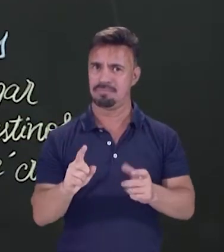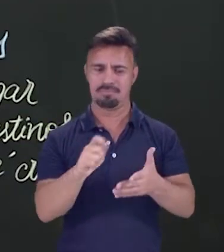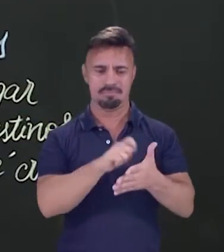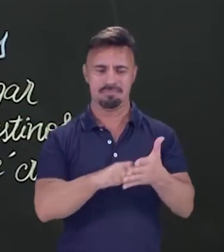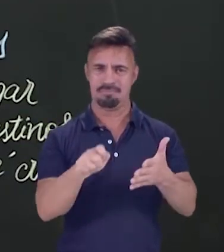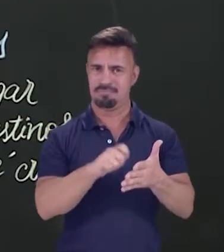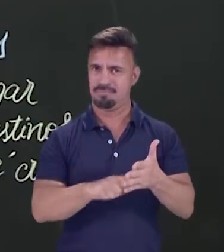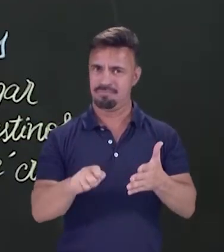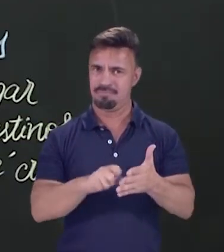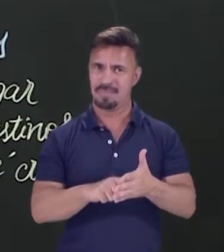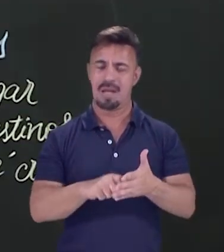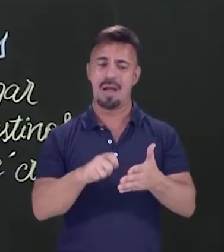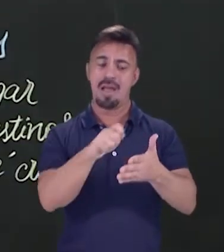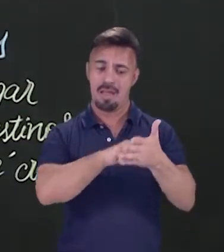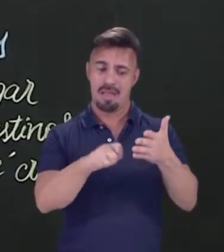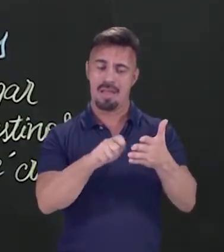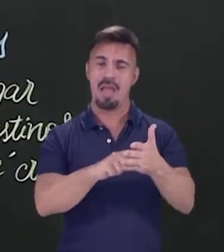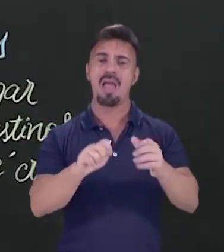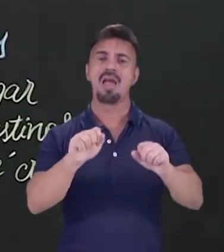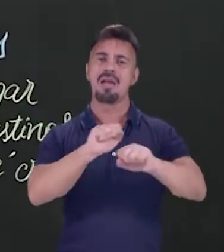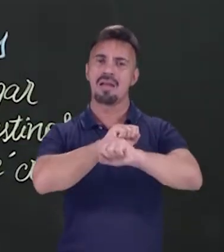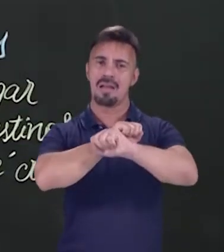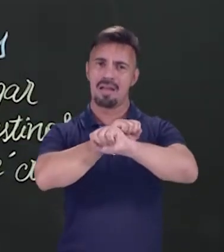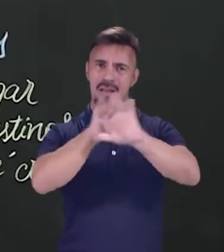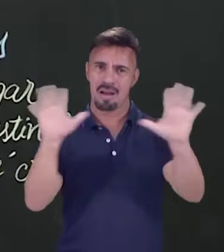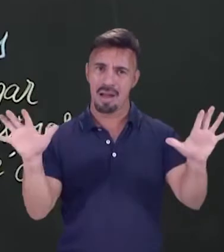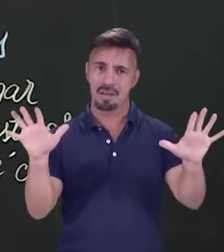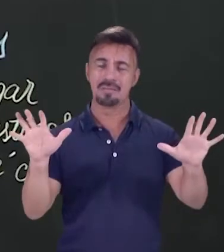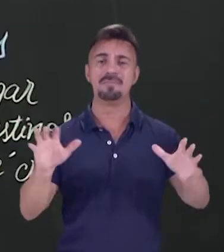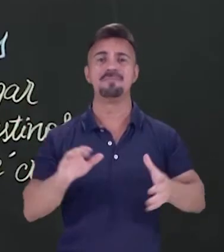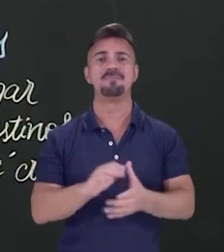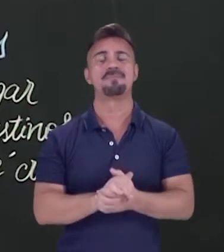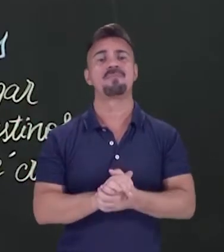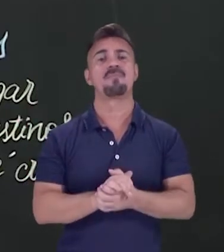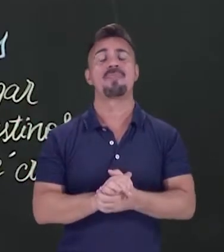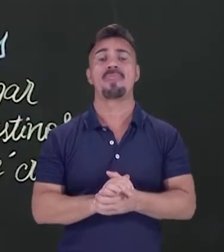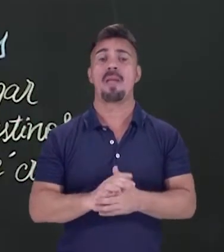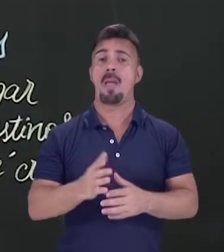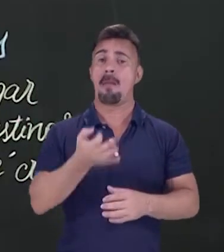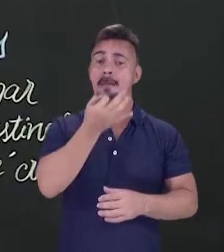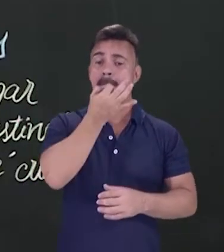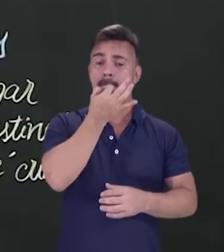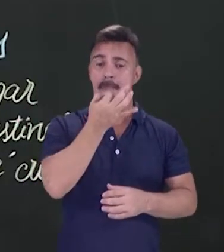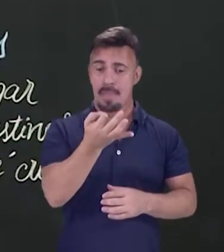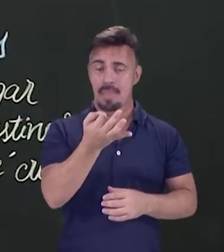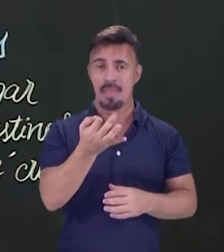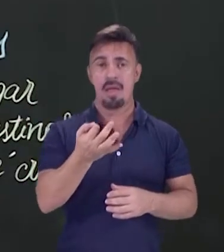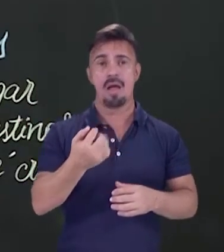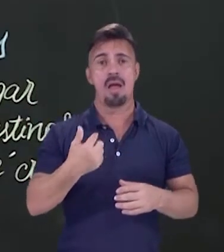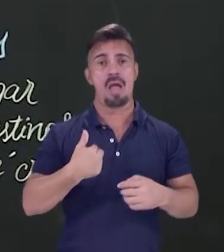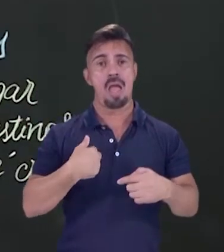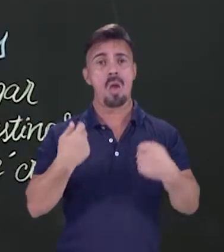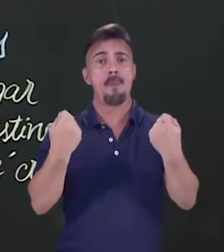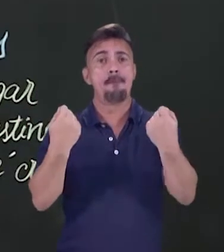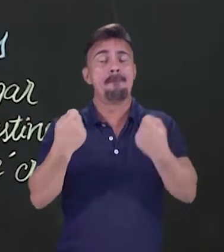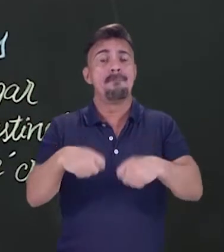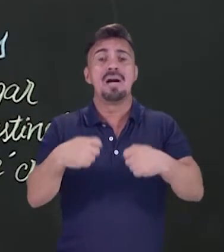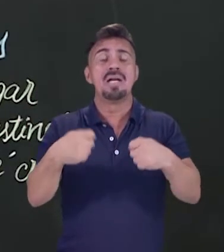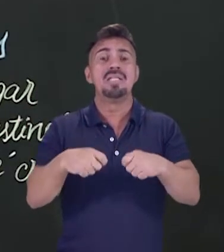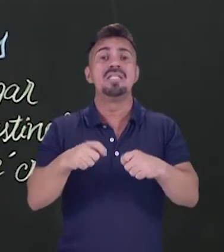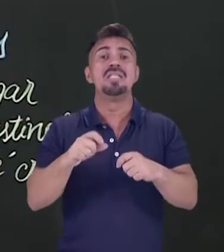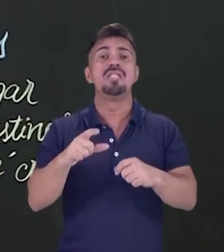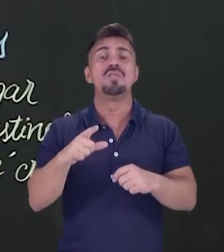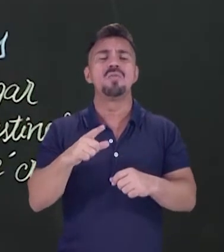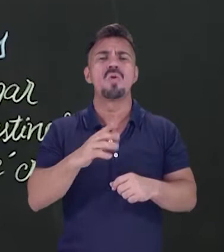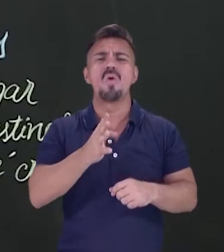bem não é escrever difícil, é escrever de forma clara. Para que eu tenha uma opinião, eu preciso dominar